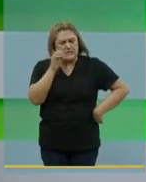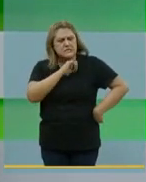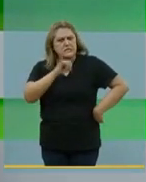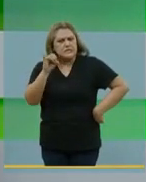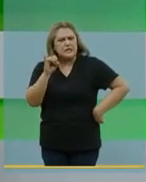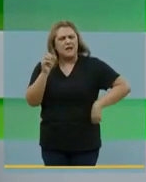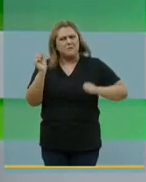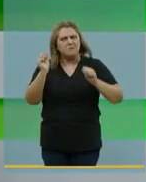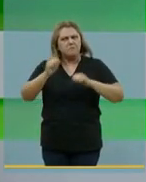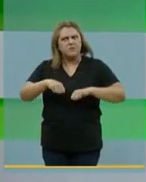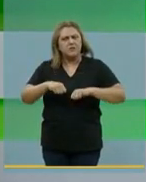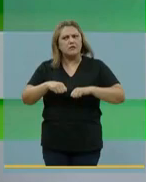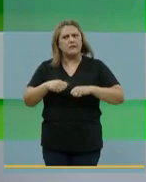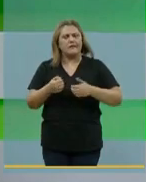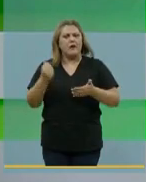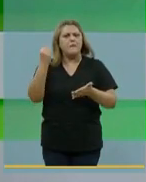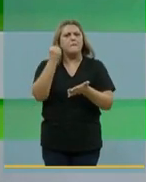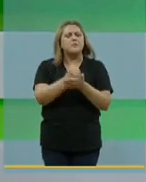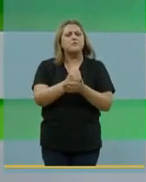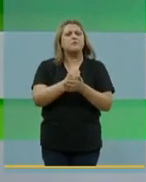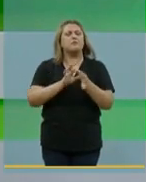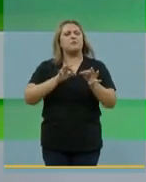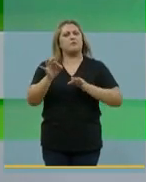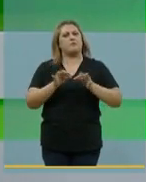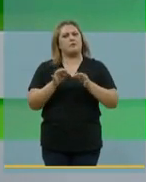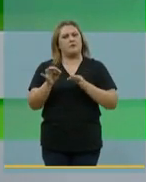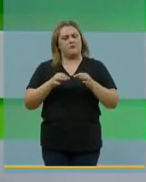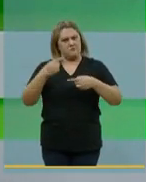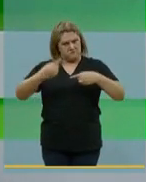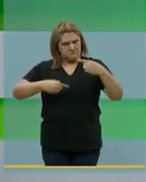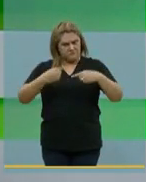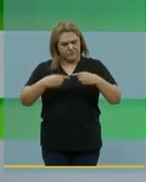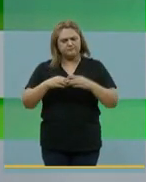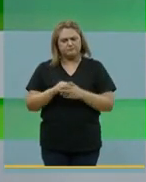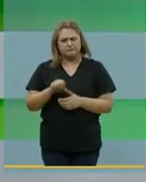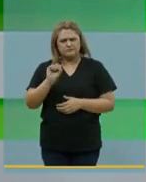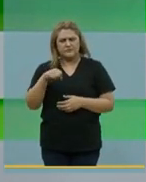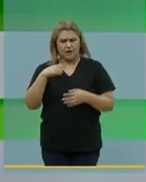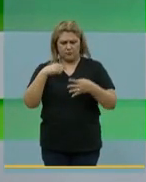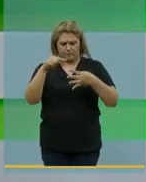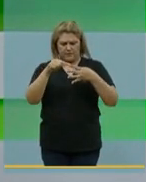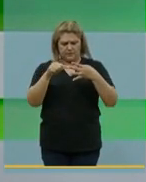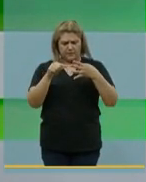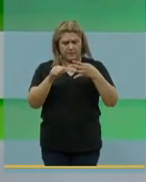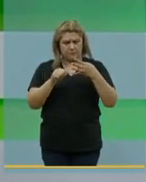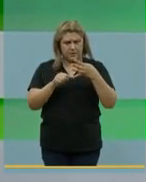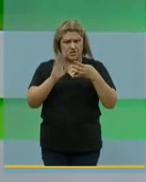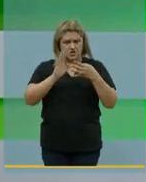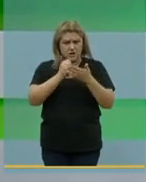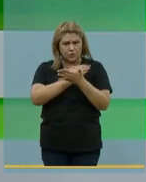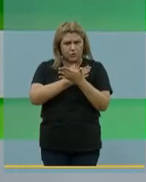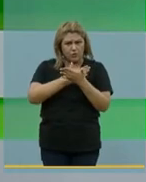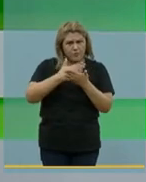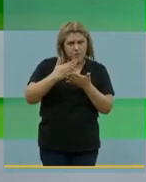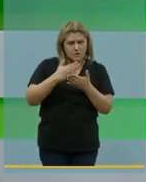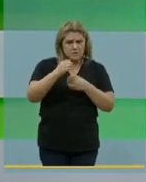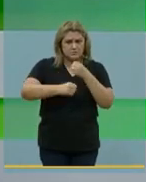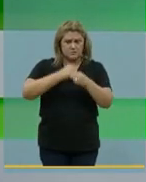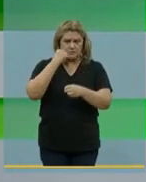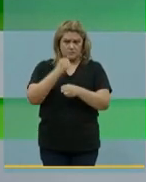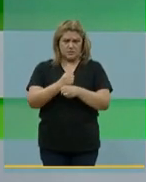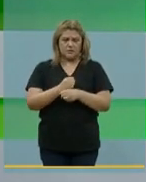eu entendo que sim defendo quatro reformas já no comecinho do ano que vem a reforma política